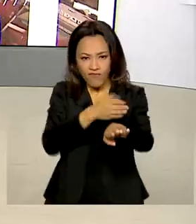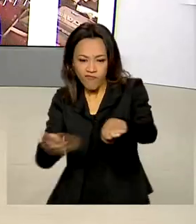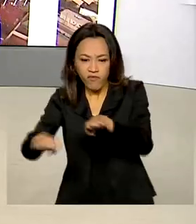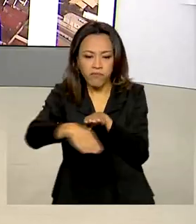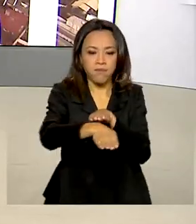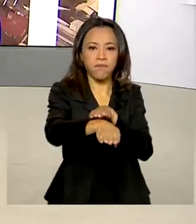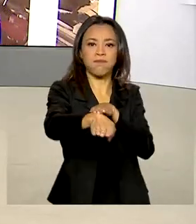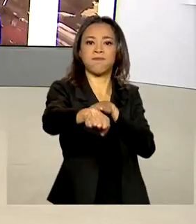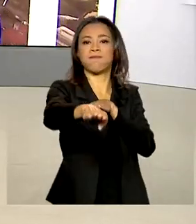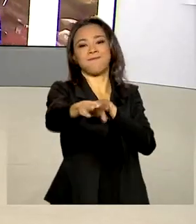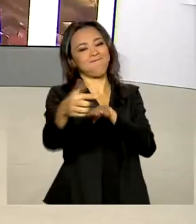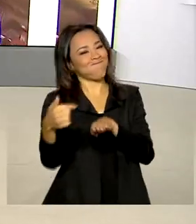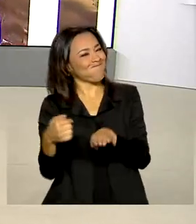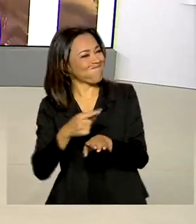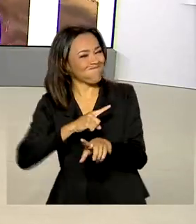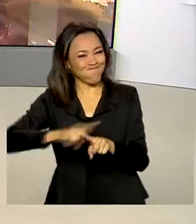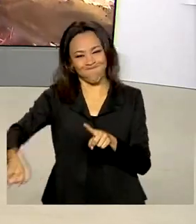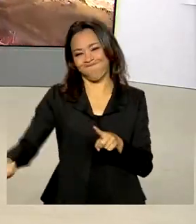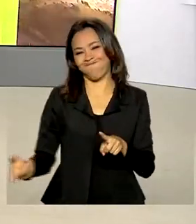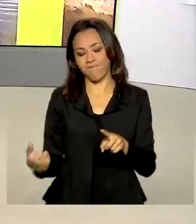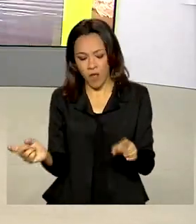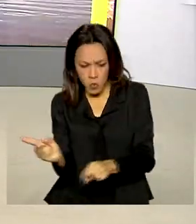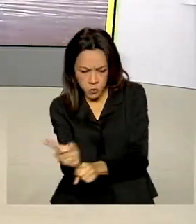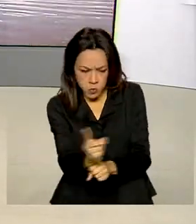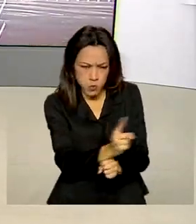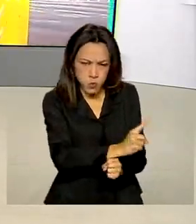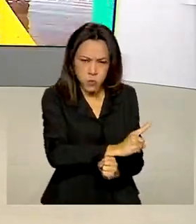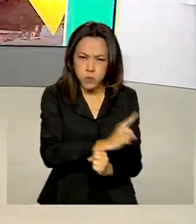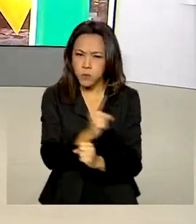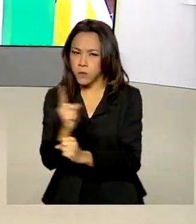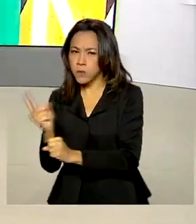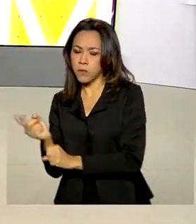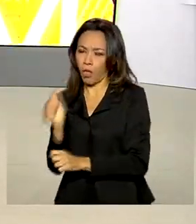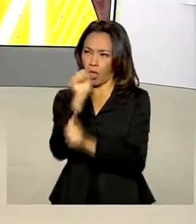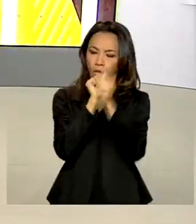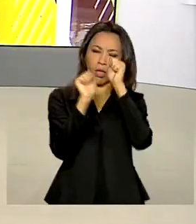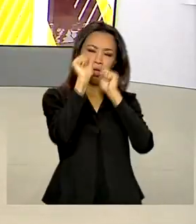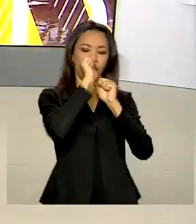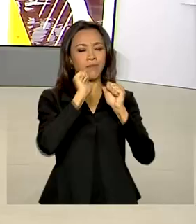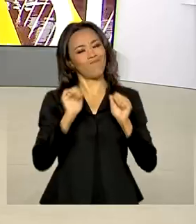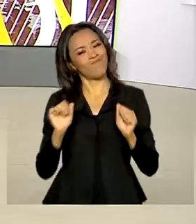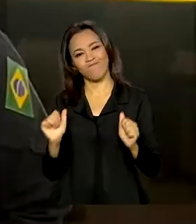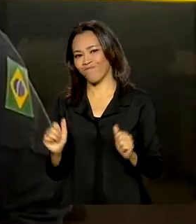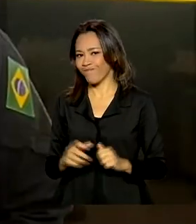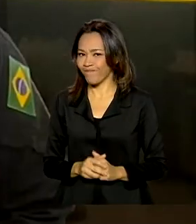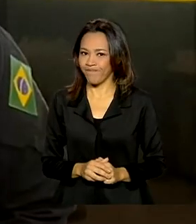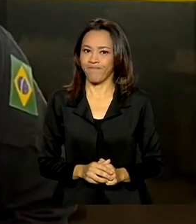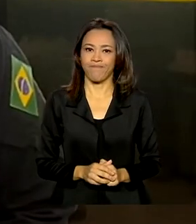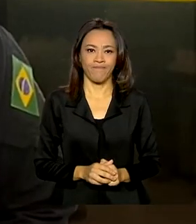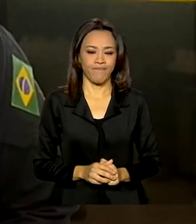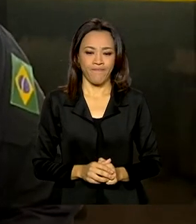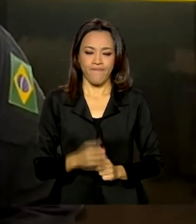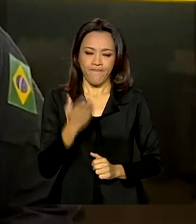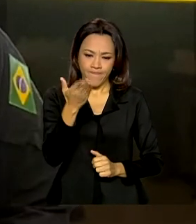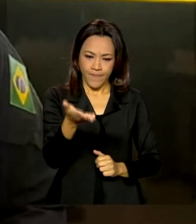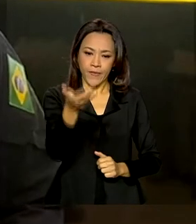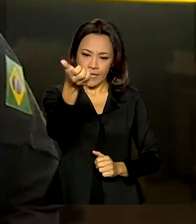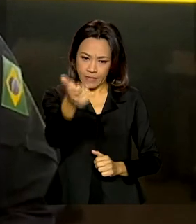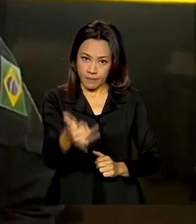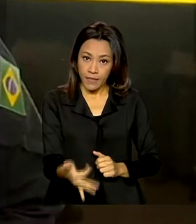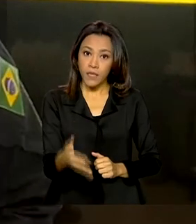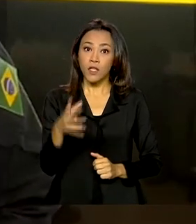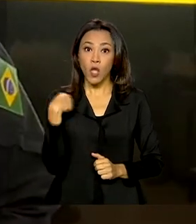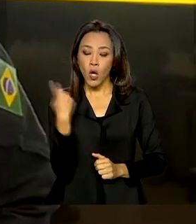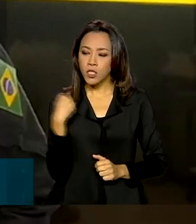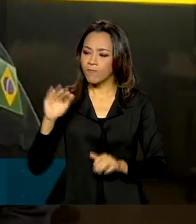como ultrapassagens proibidas, excesso de velocidade e embriaguez ao volante. Estamos mobilizando todo